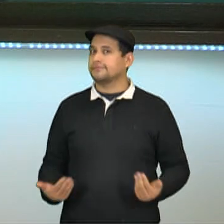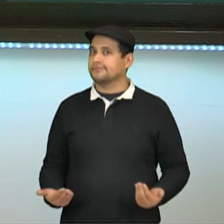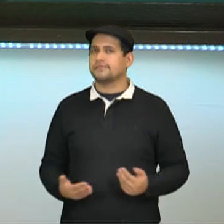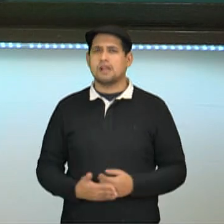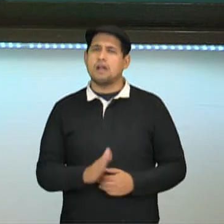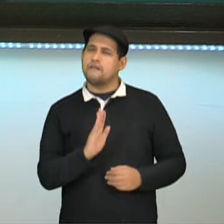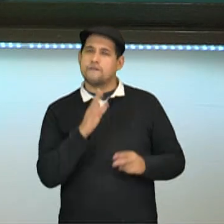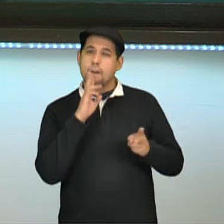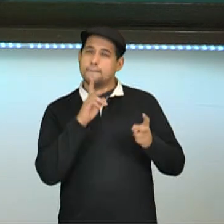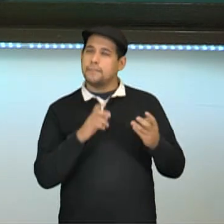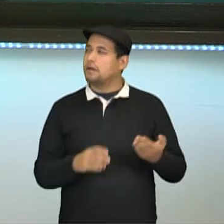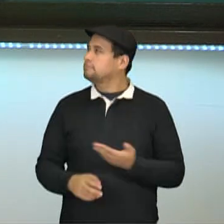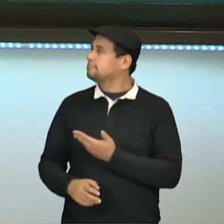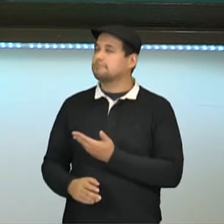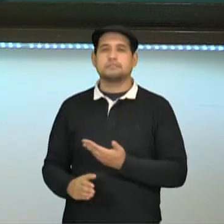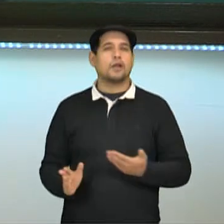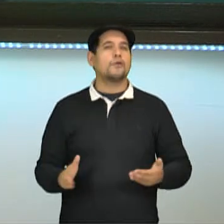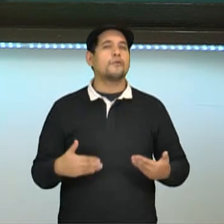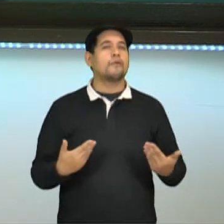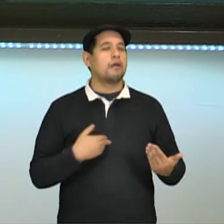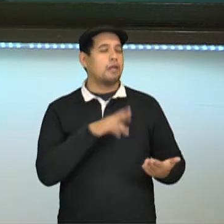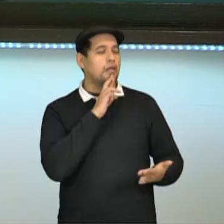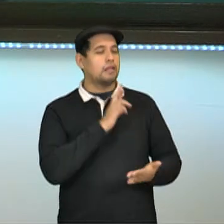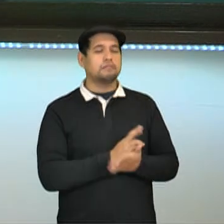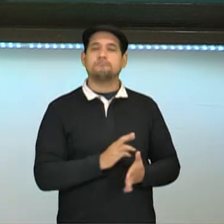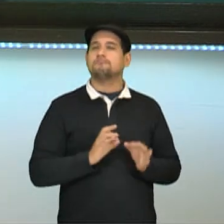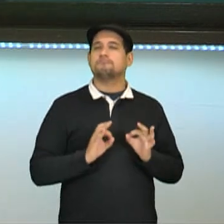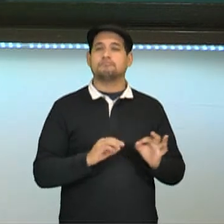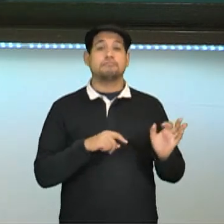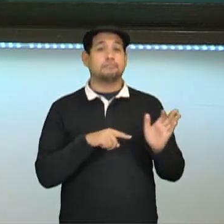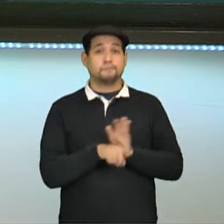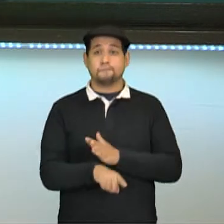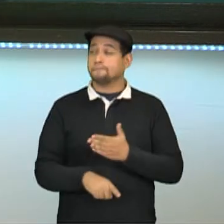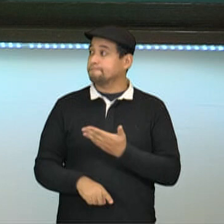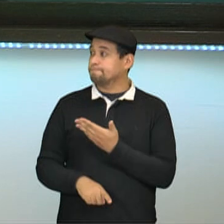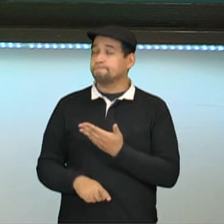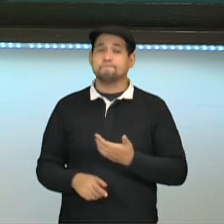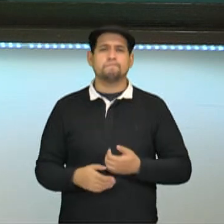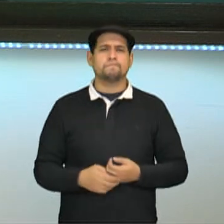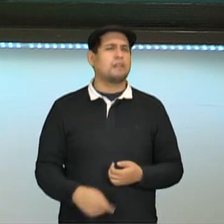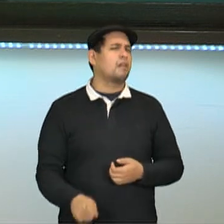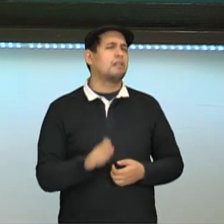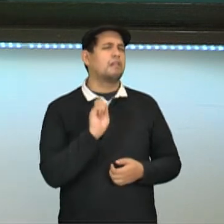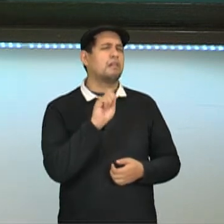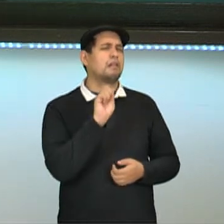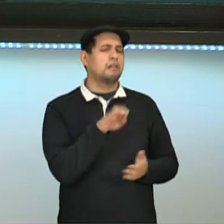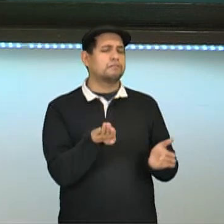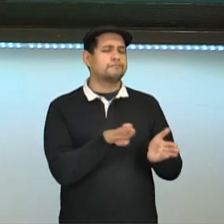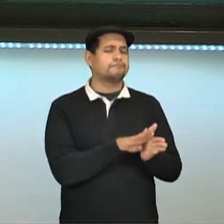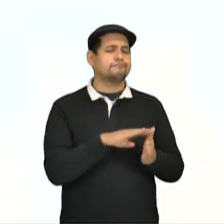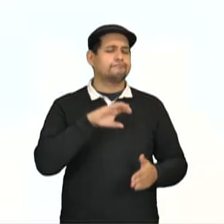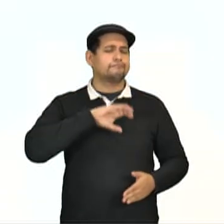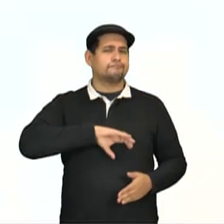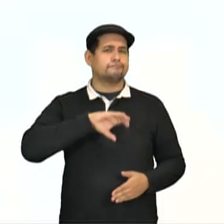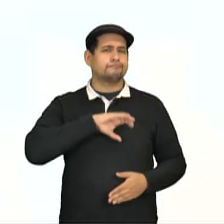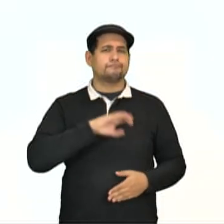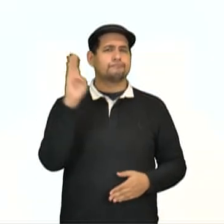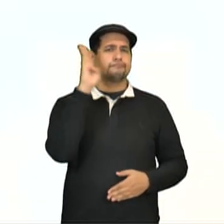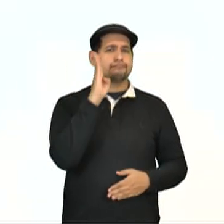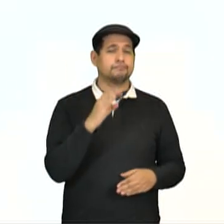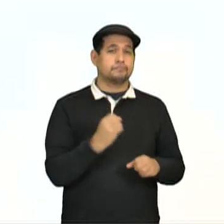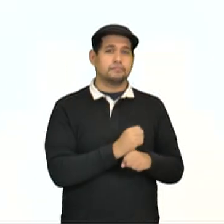Então, vamos dar uma olhada qual que é a resposta da pergunta que era: quem veio de Portugal para o Brasil